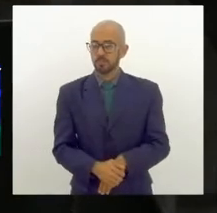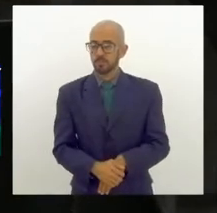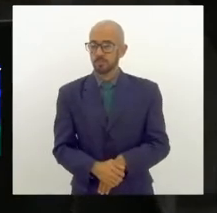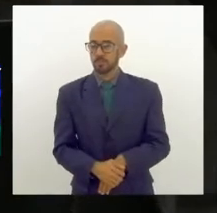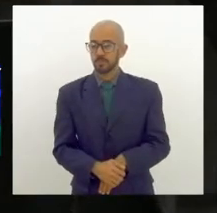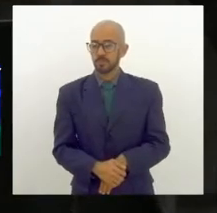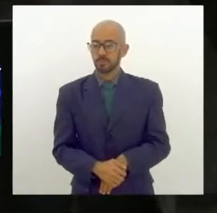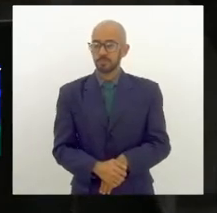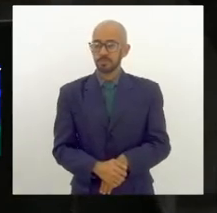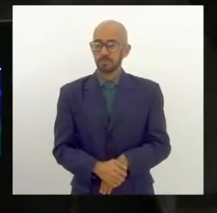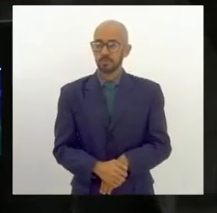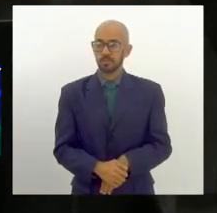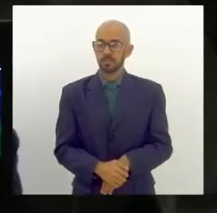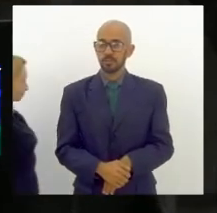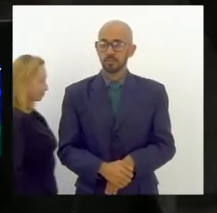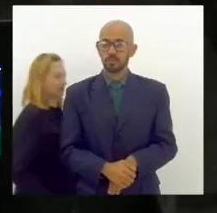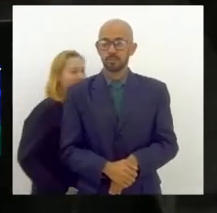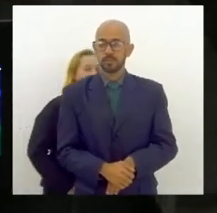foi